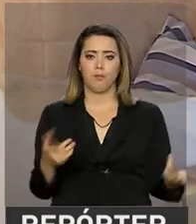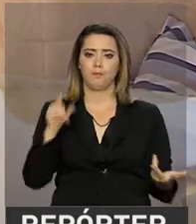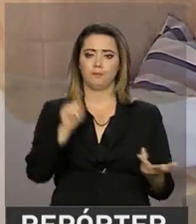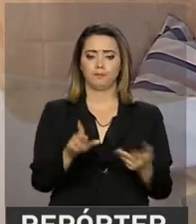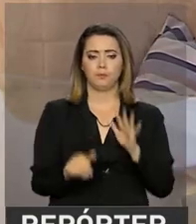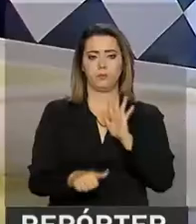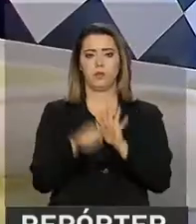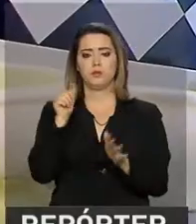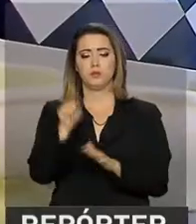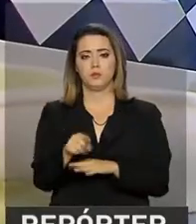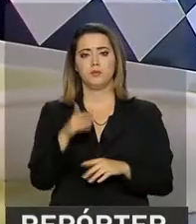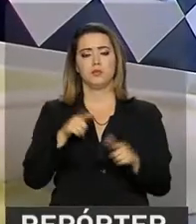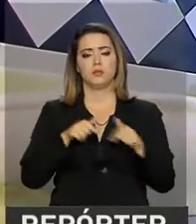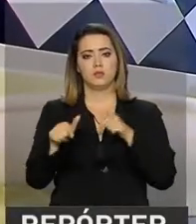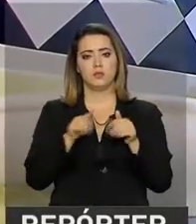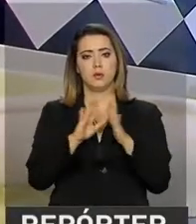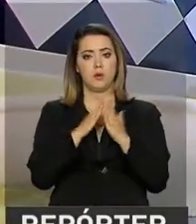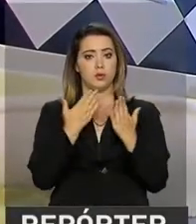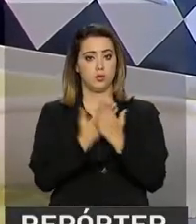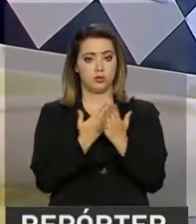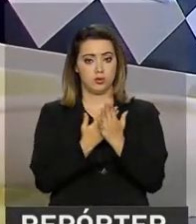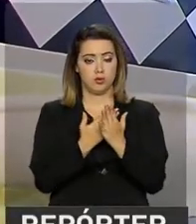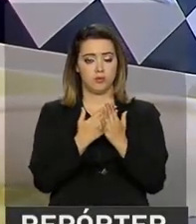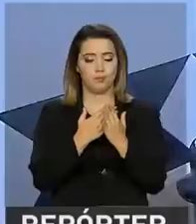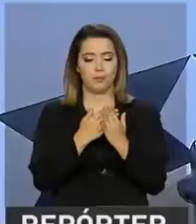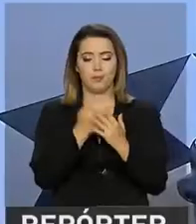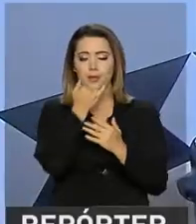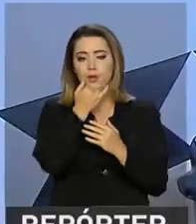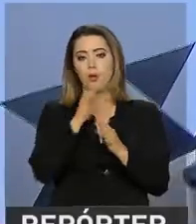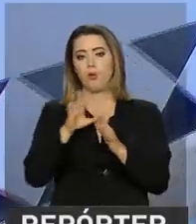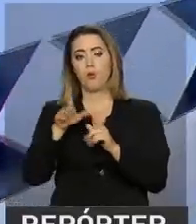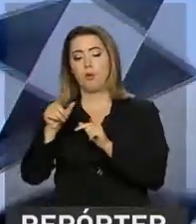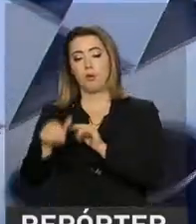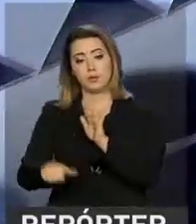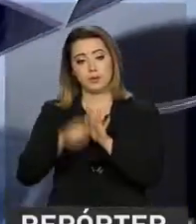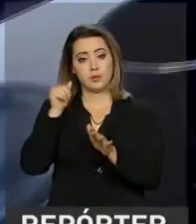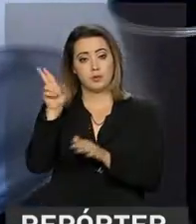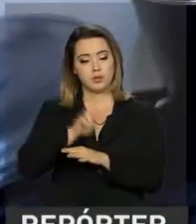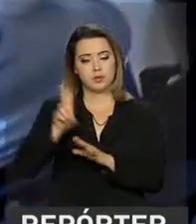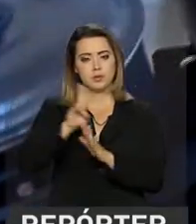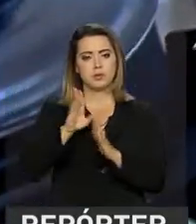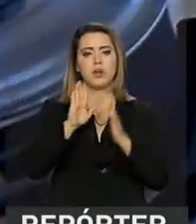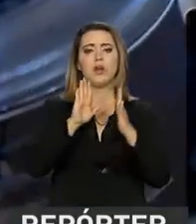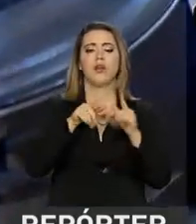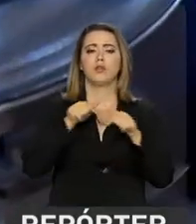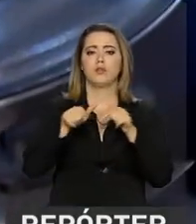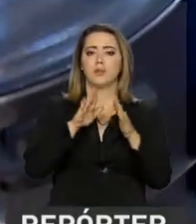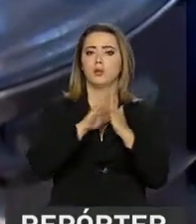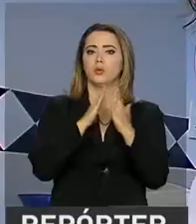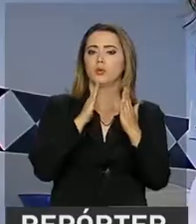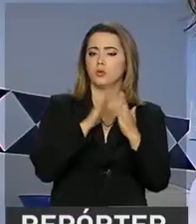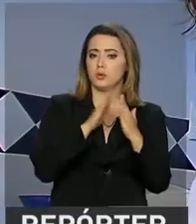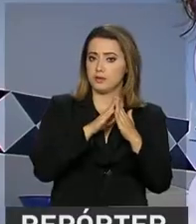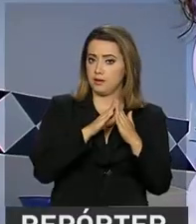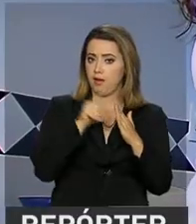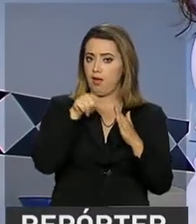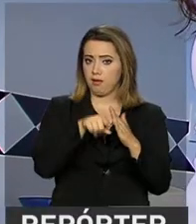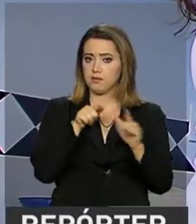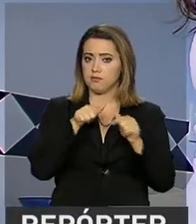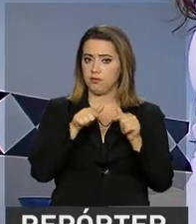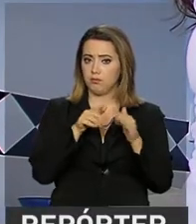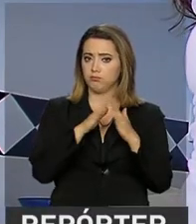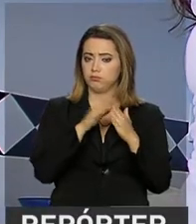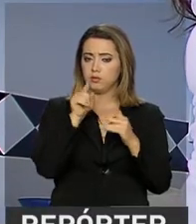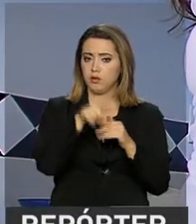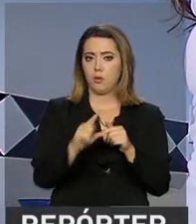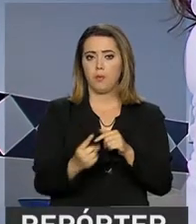os empregadores e trabalhadores domésticos a concentração de todas as obrigações previstas em lei em um só canal trouxe